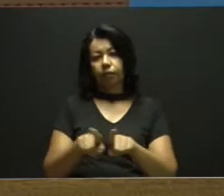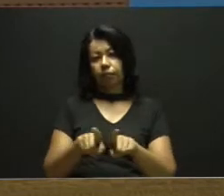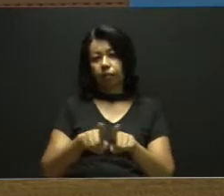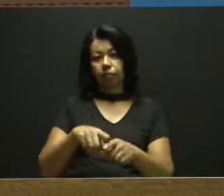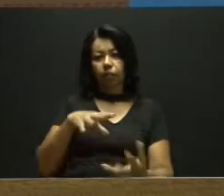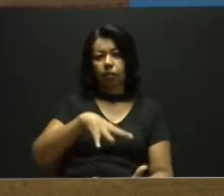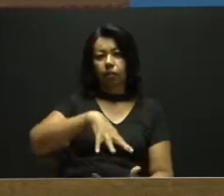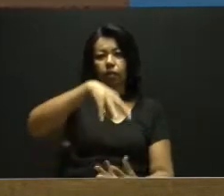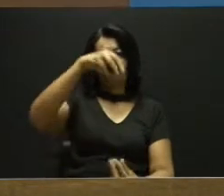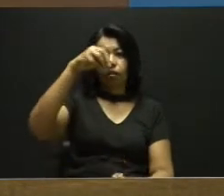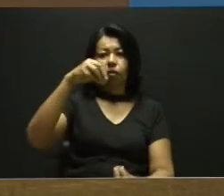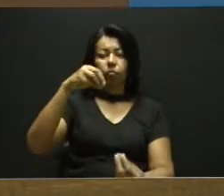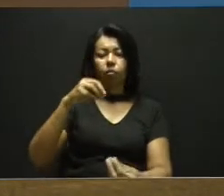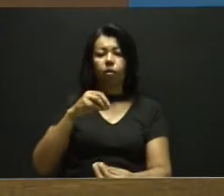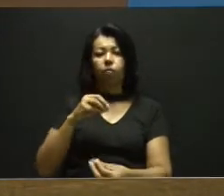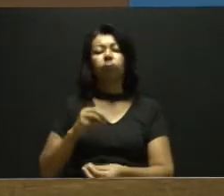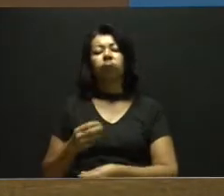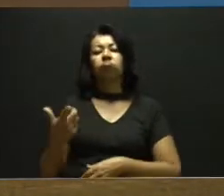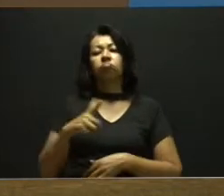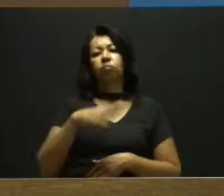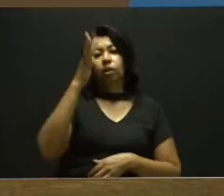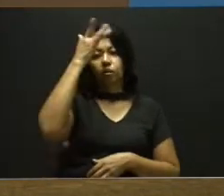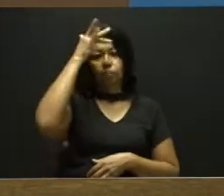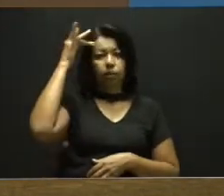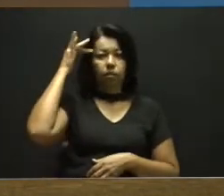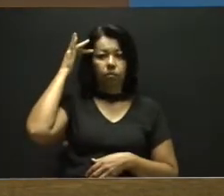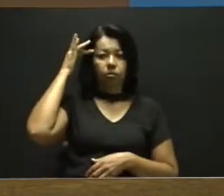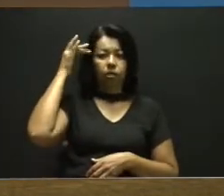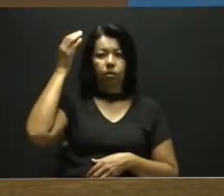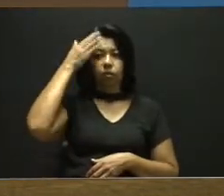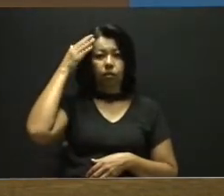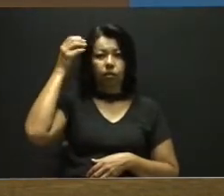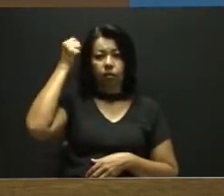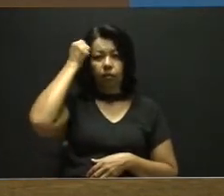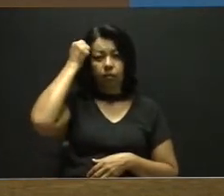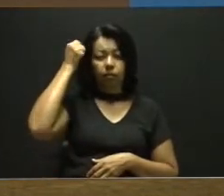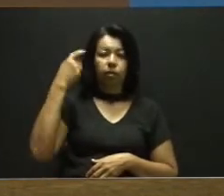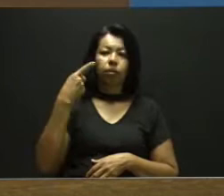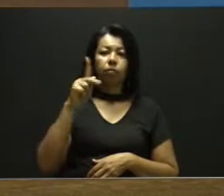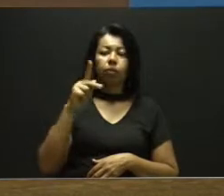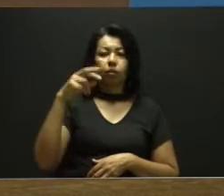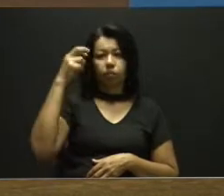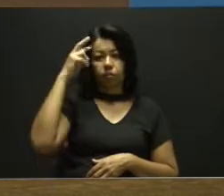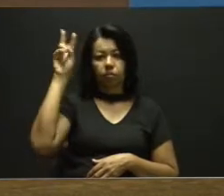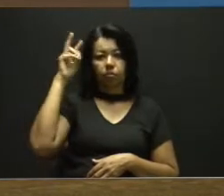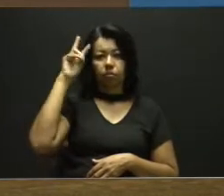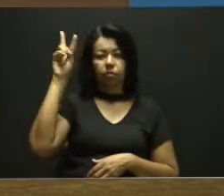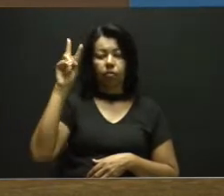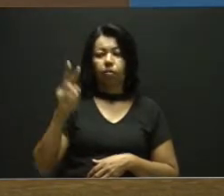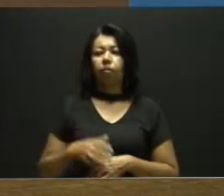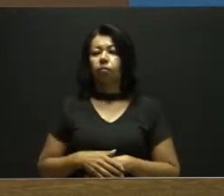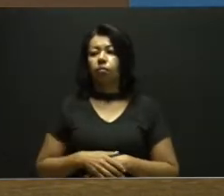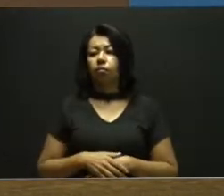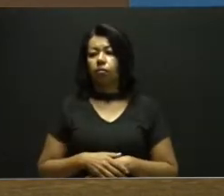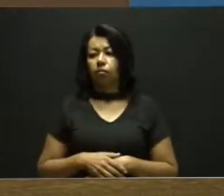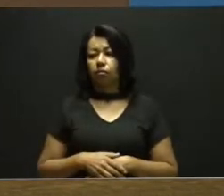e tantos personagens esquecidos pela nossa história oficial